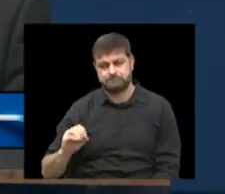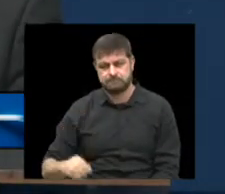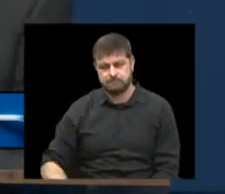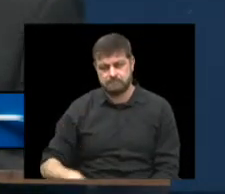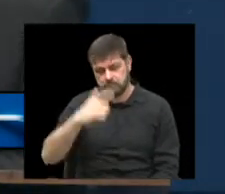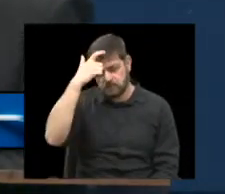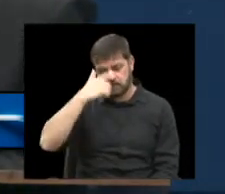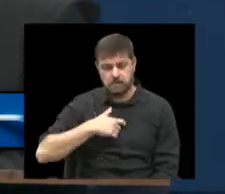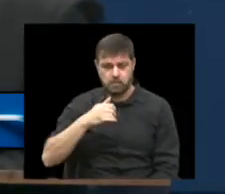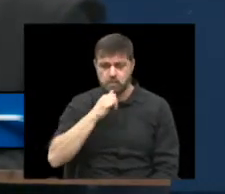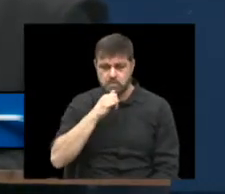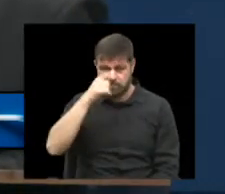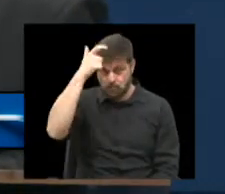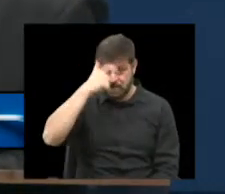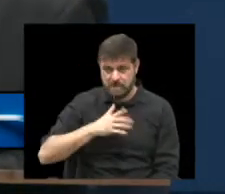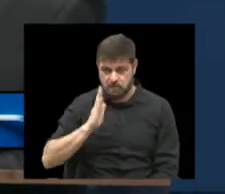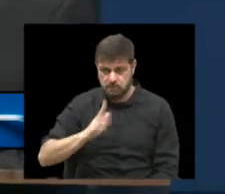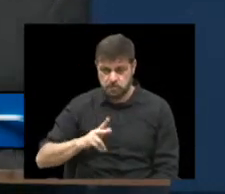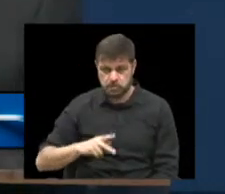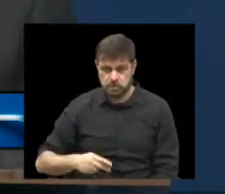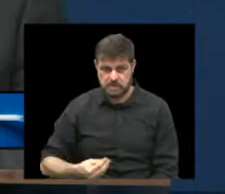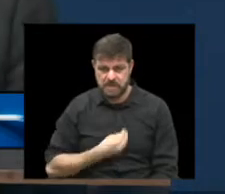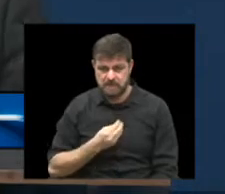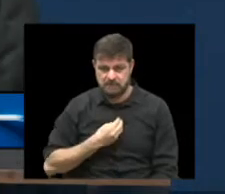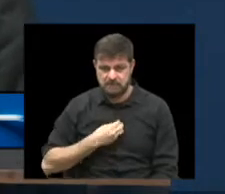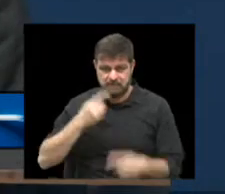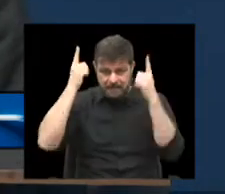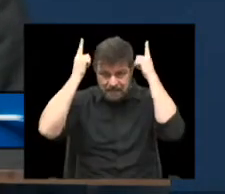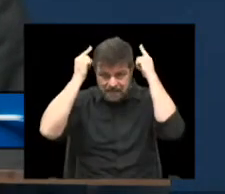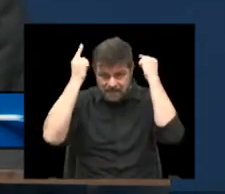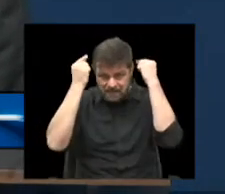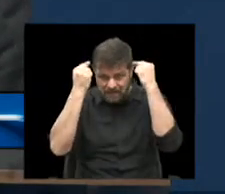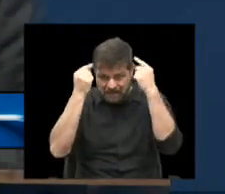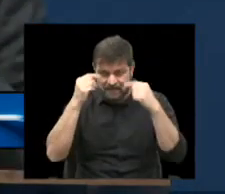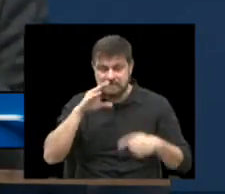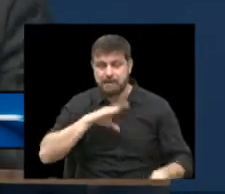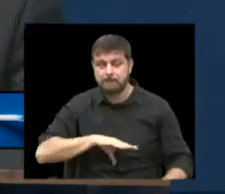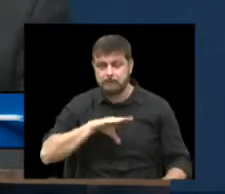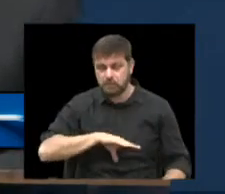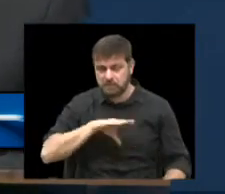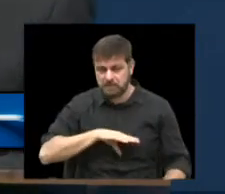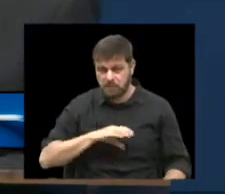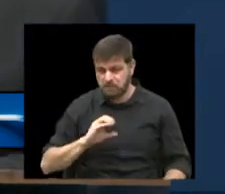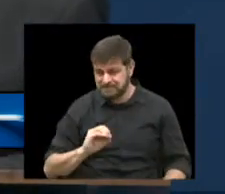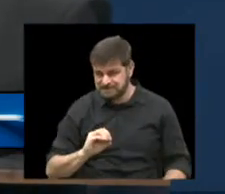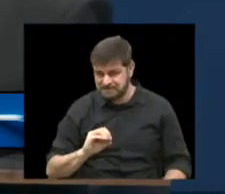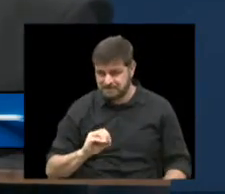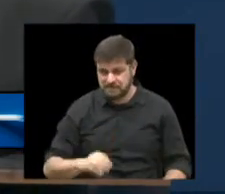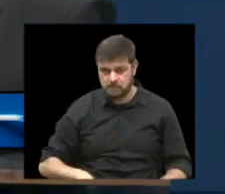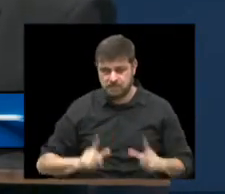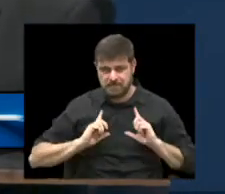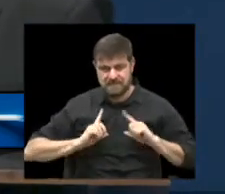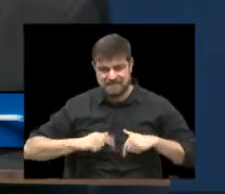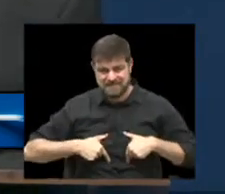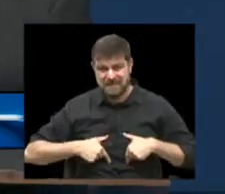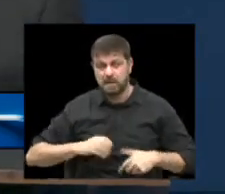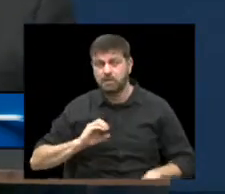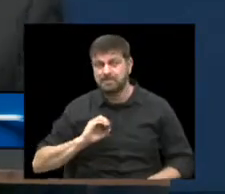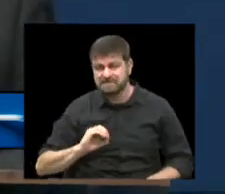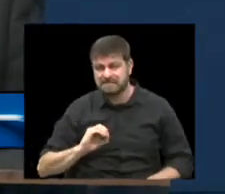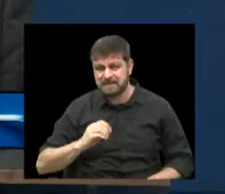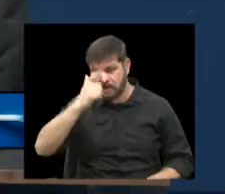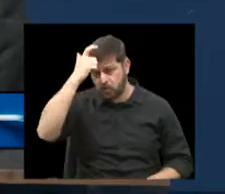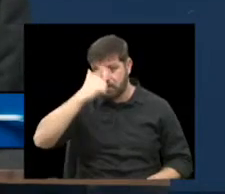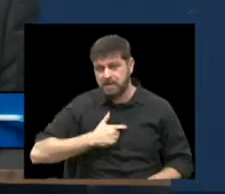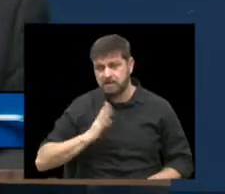pelos países que eu morei. Grécia é 0, Portugal é 0, Israel é 0. Eu